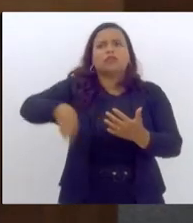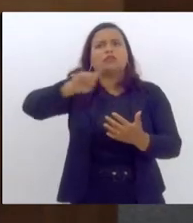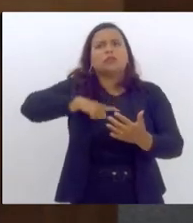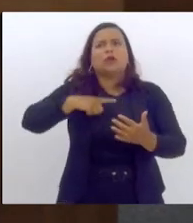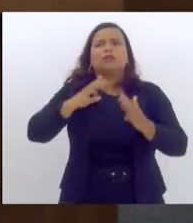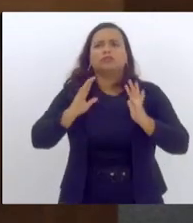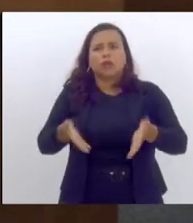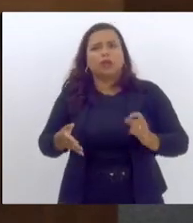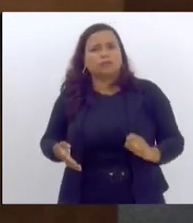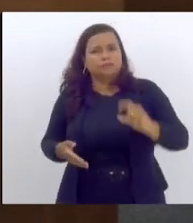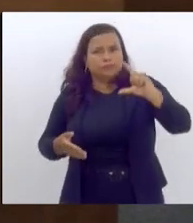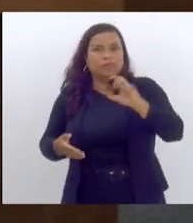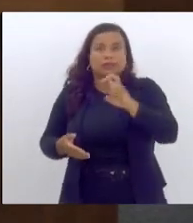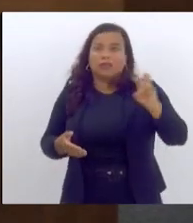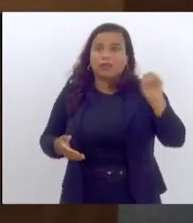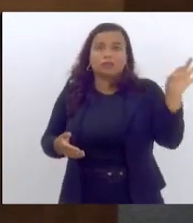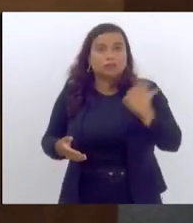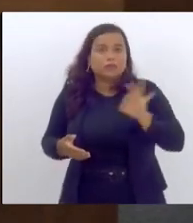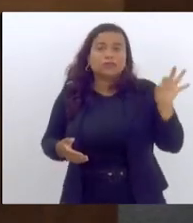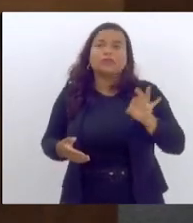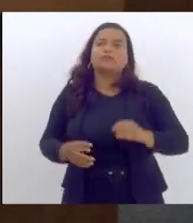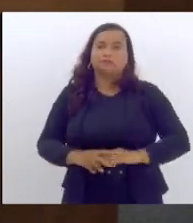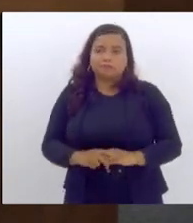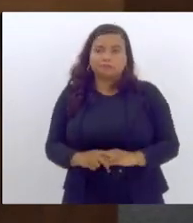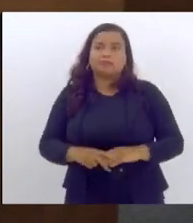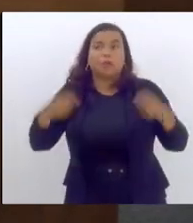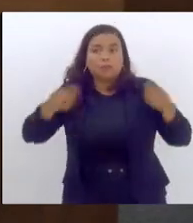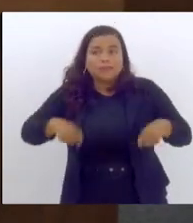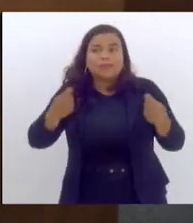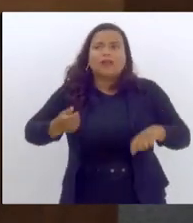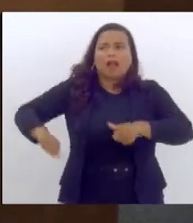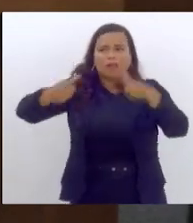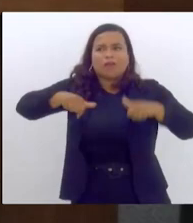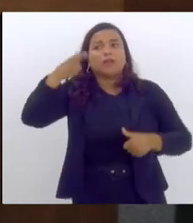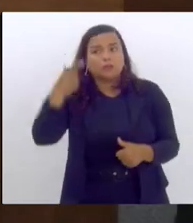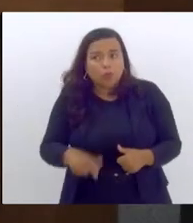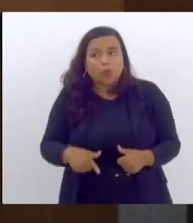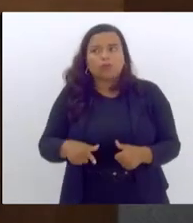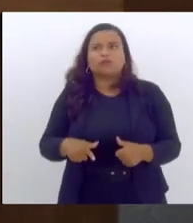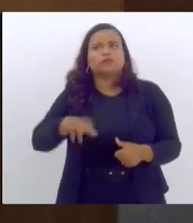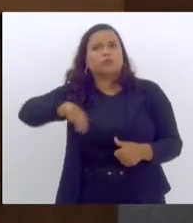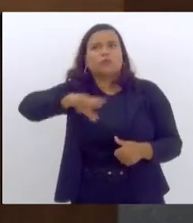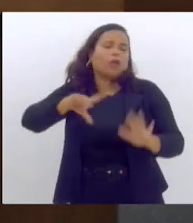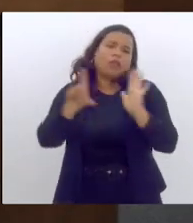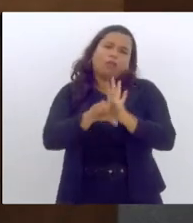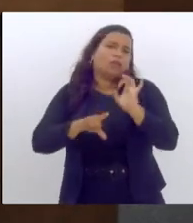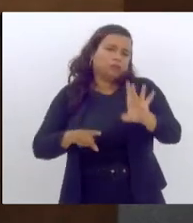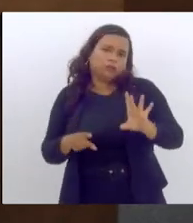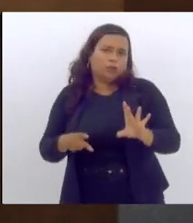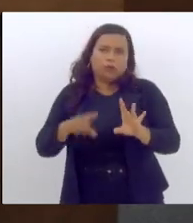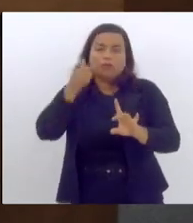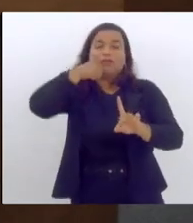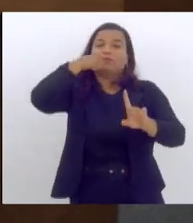aí de 500%. Então, a gente precisa reavaliar que não é só a lei, que a lei do feminicídio precisa ter